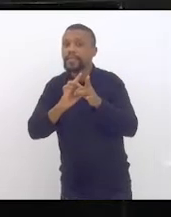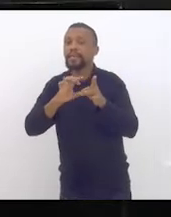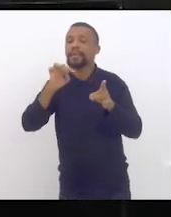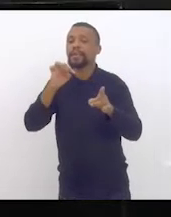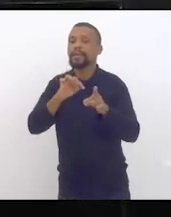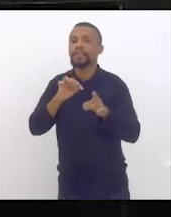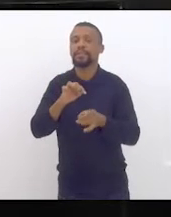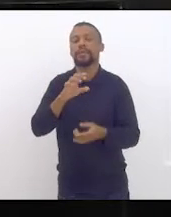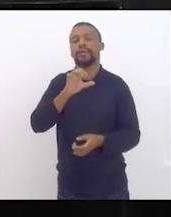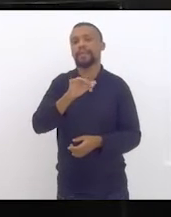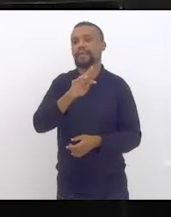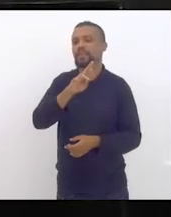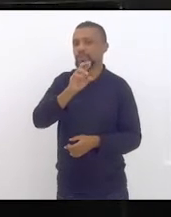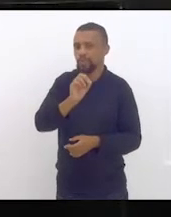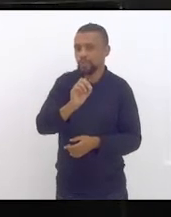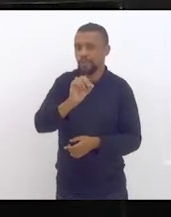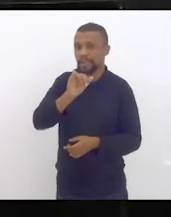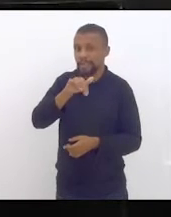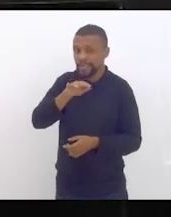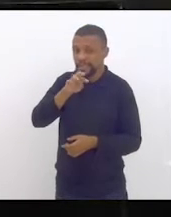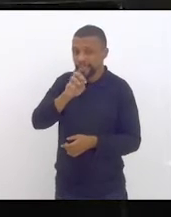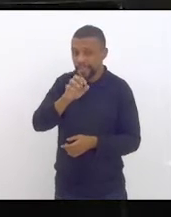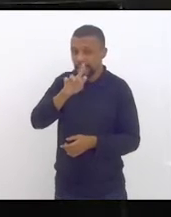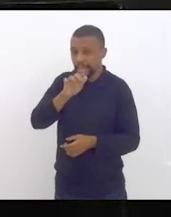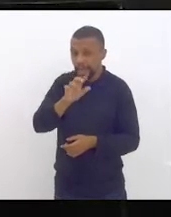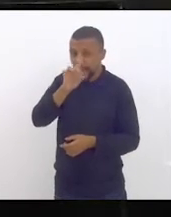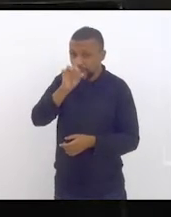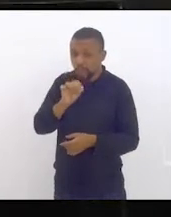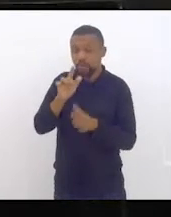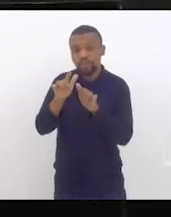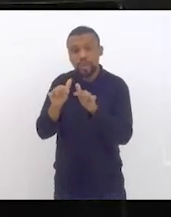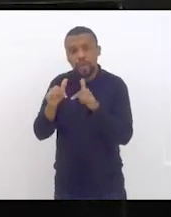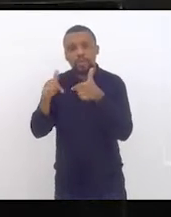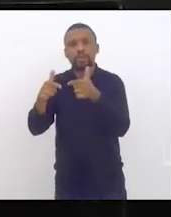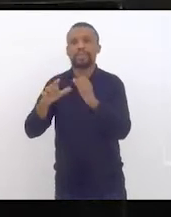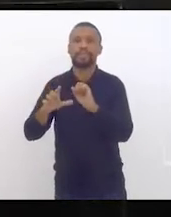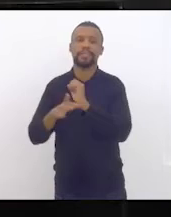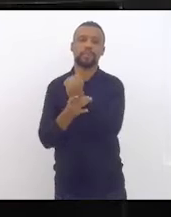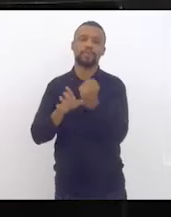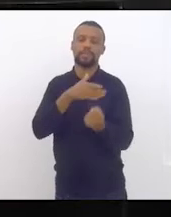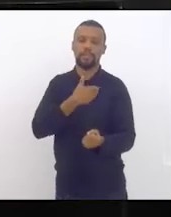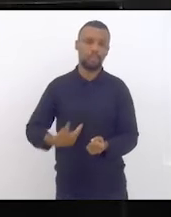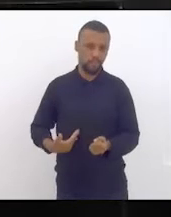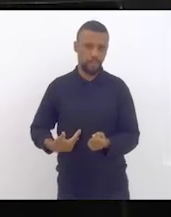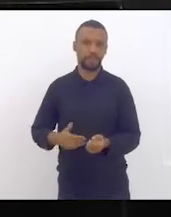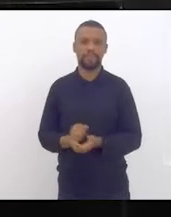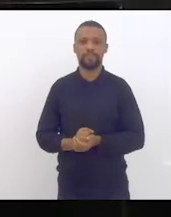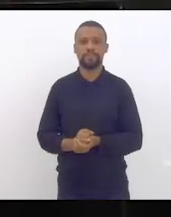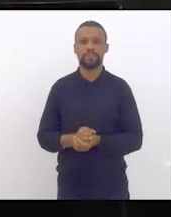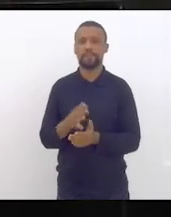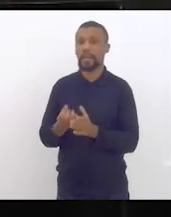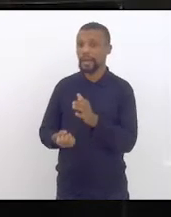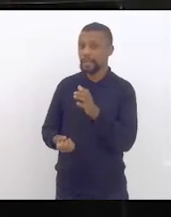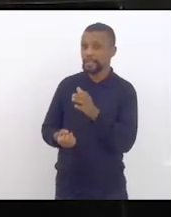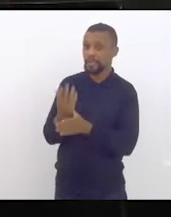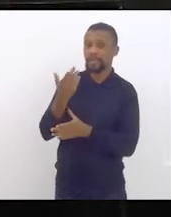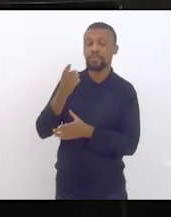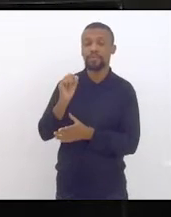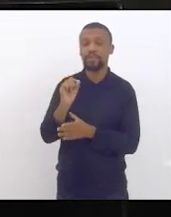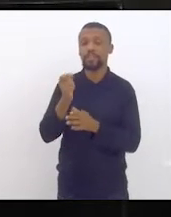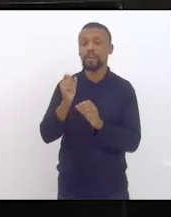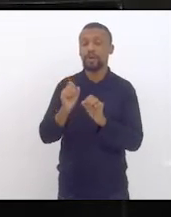o Centro Integrado de operações de Segurança Pública a instalação de Observatório de